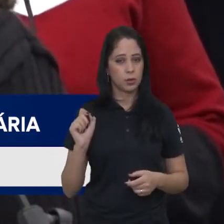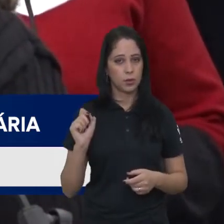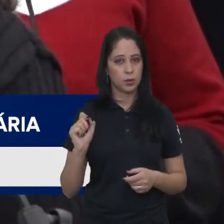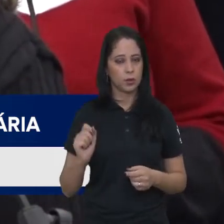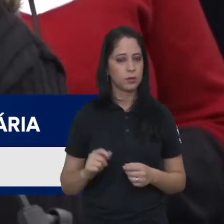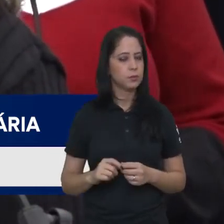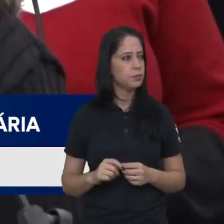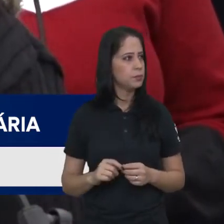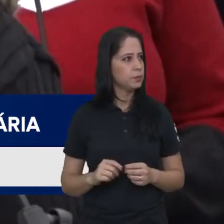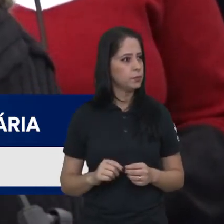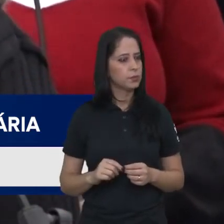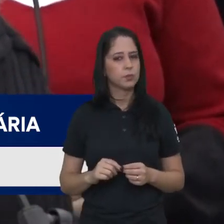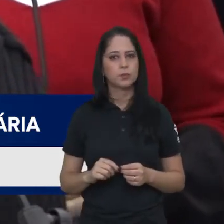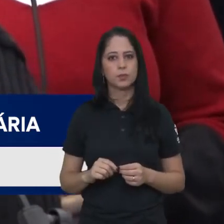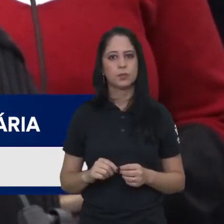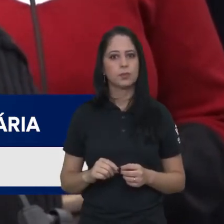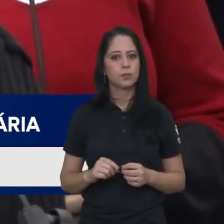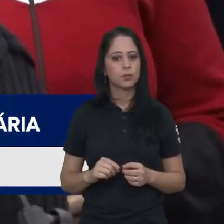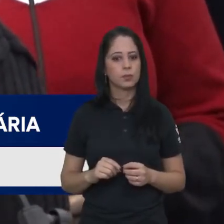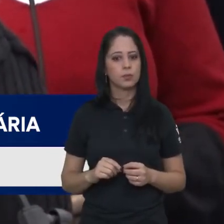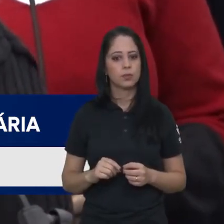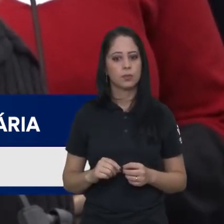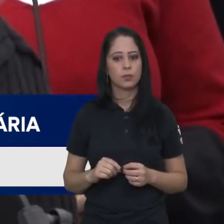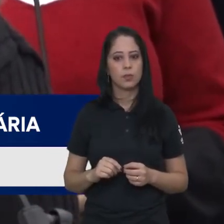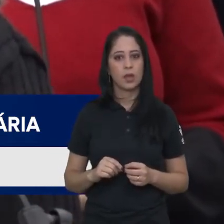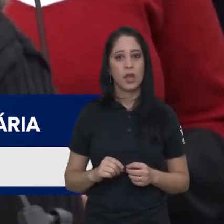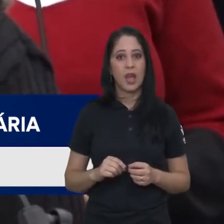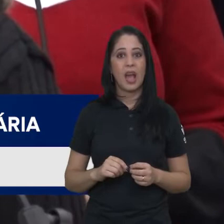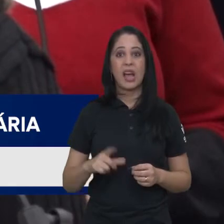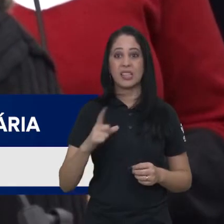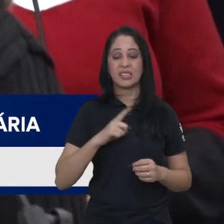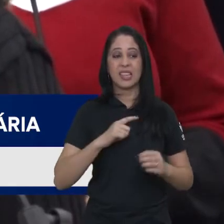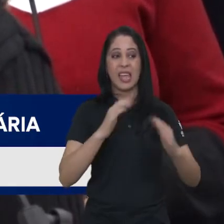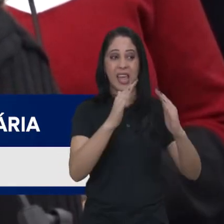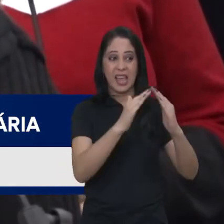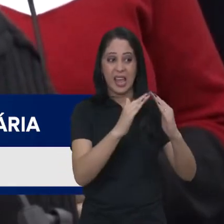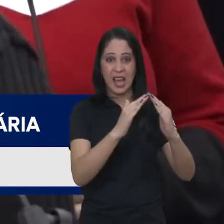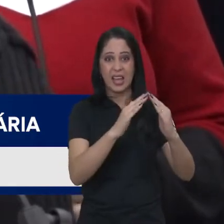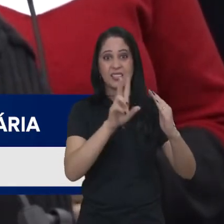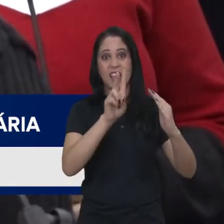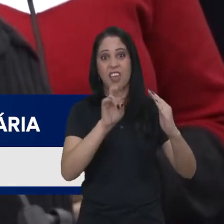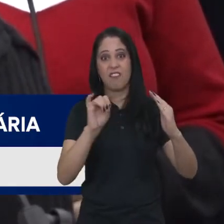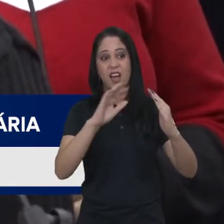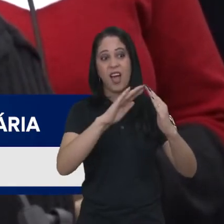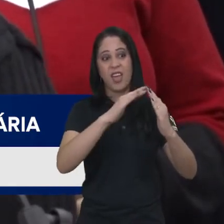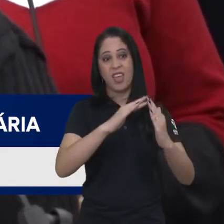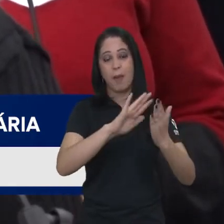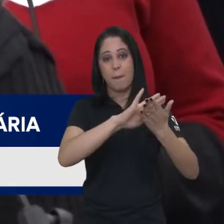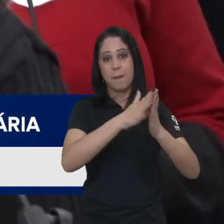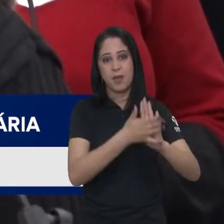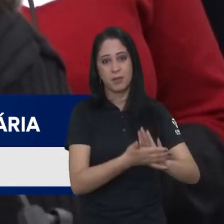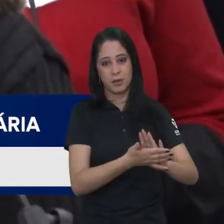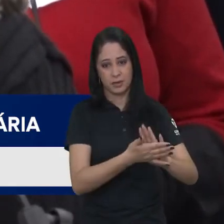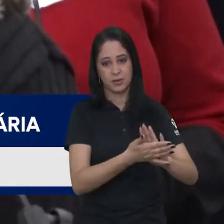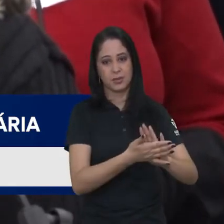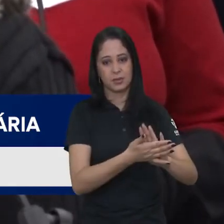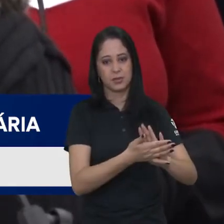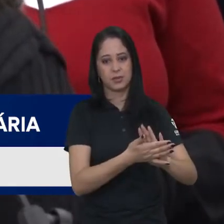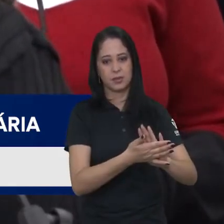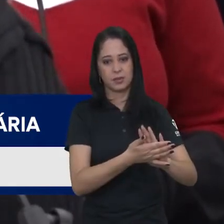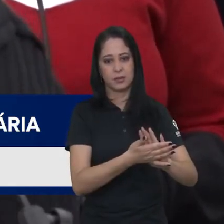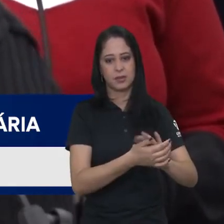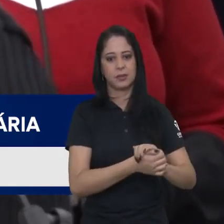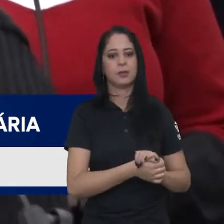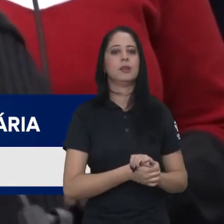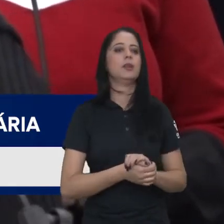22 de dezembro de 2016. Muitos deles já estão passando a demolitória. Eu queria saber o seguinte, a respeito desses núcleos que